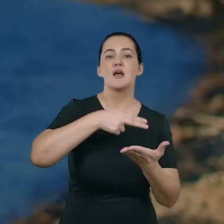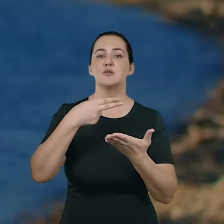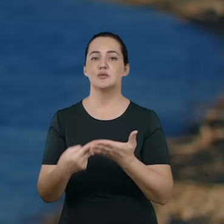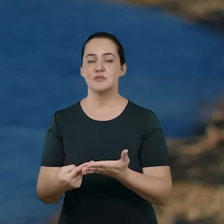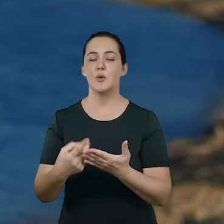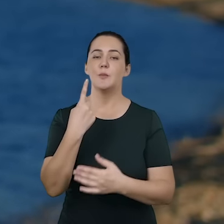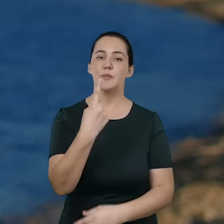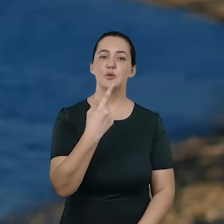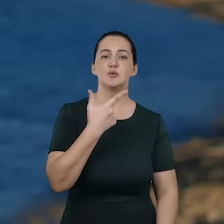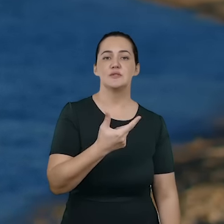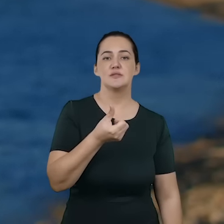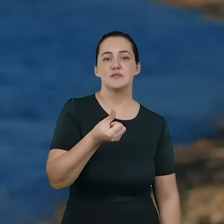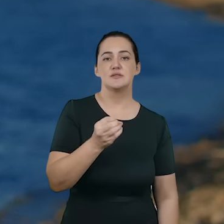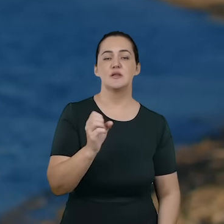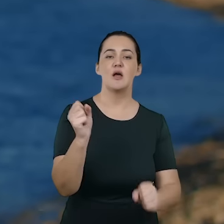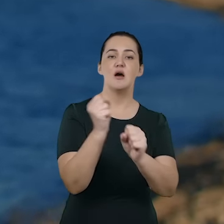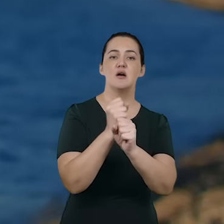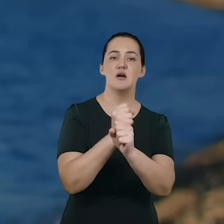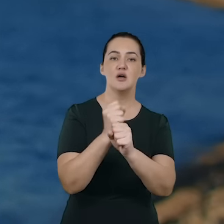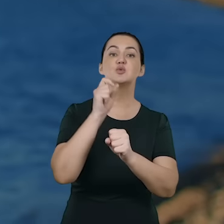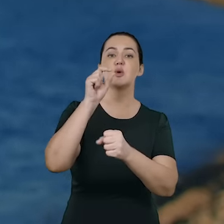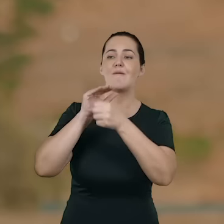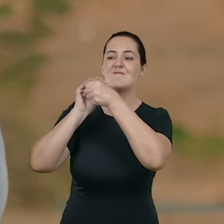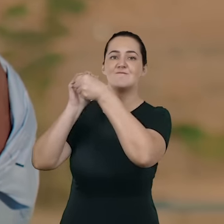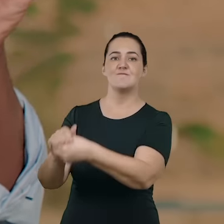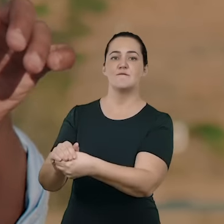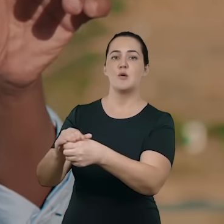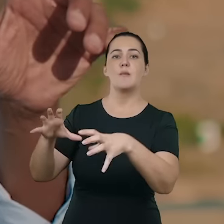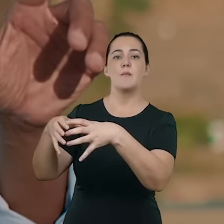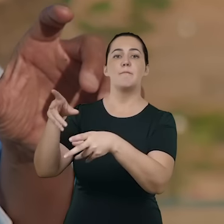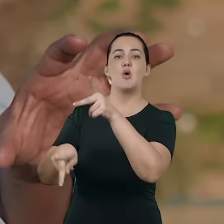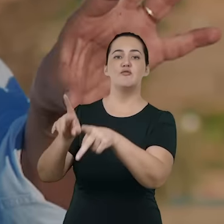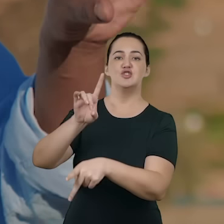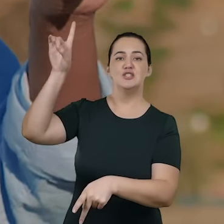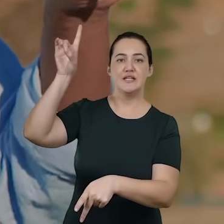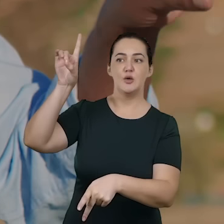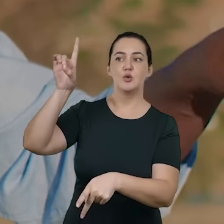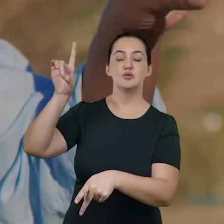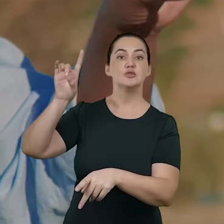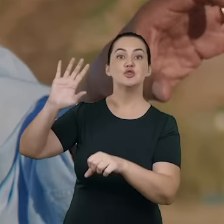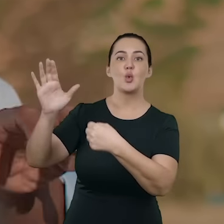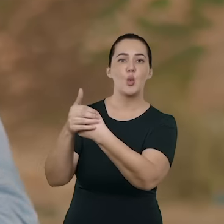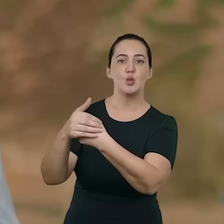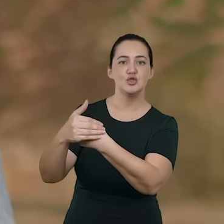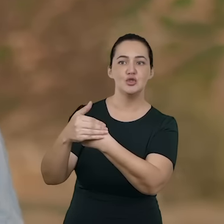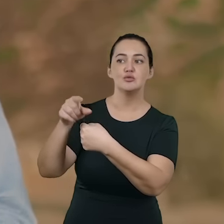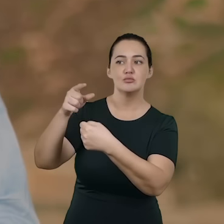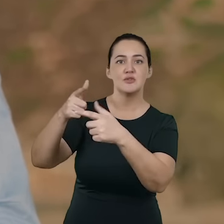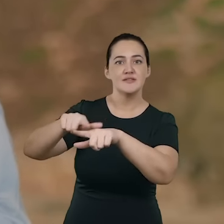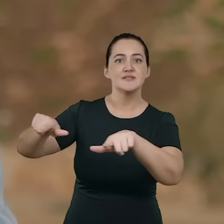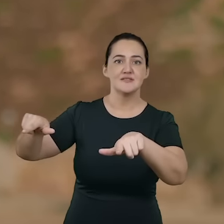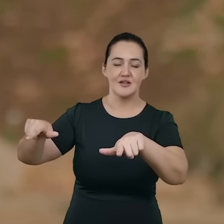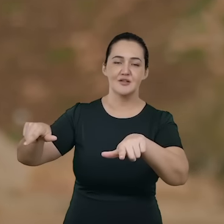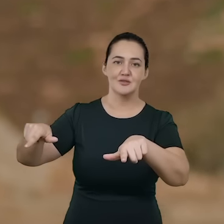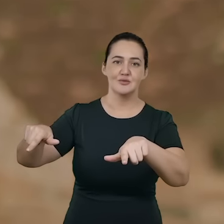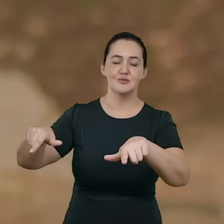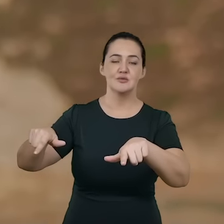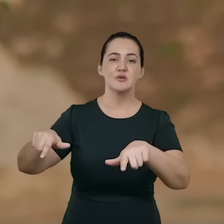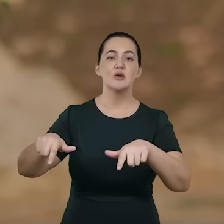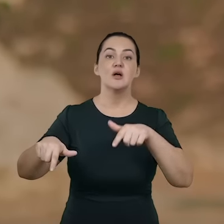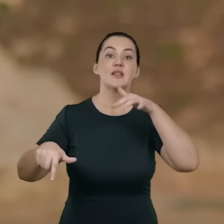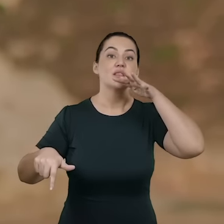1260 anos de opressão ao povo de Deus, ou que o povo de Deus ficaria recluso no deserto. É interessante que o dragão